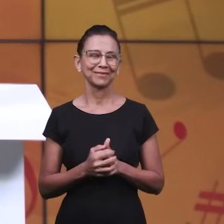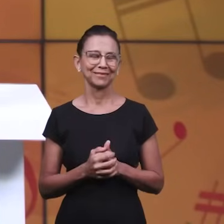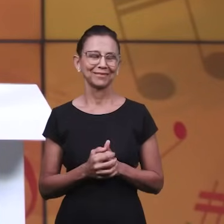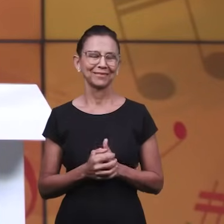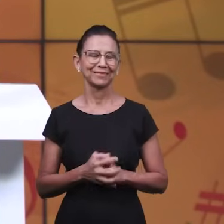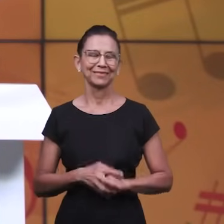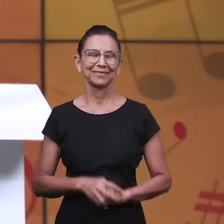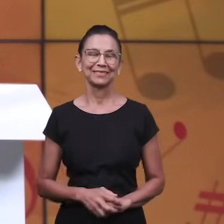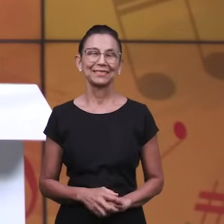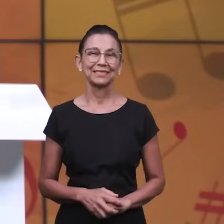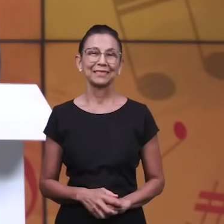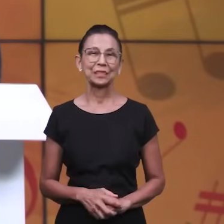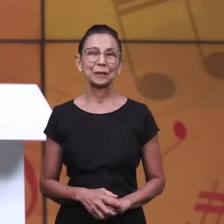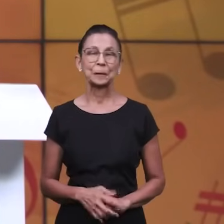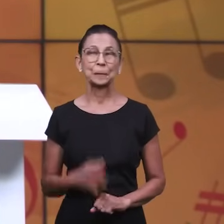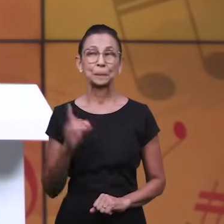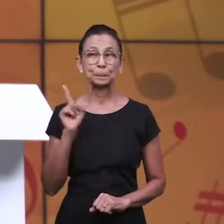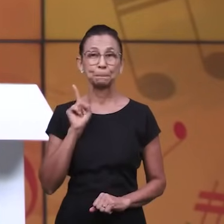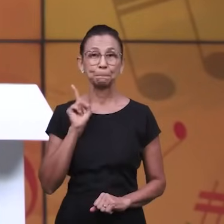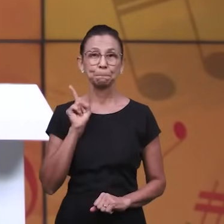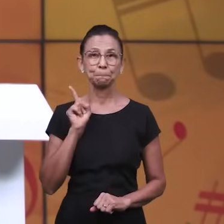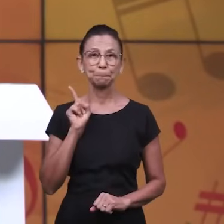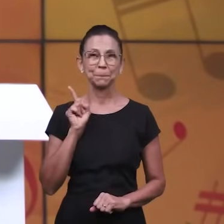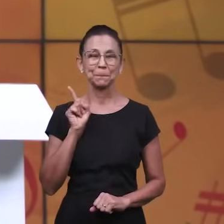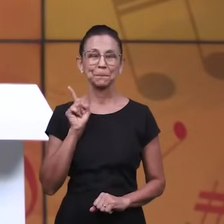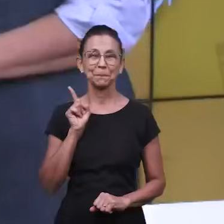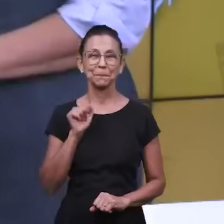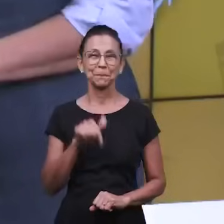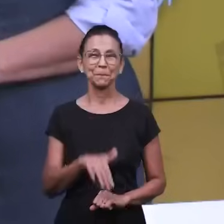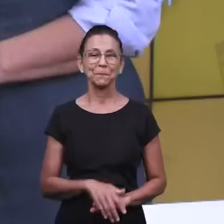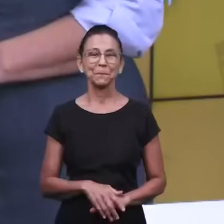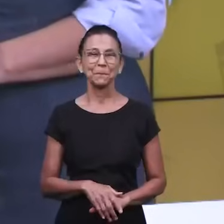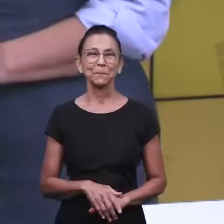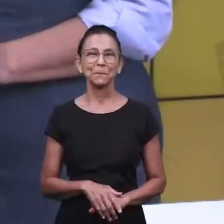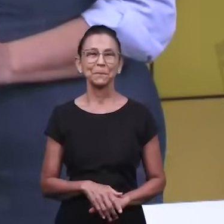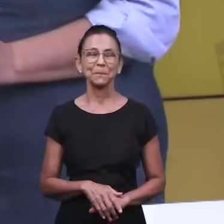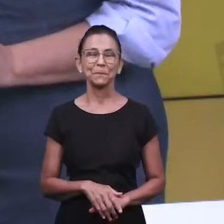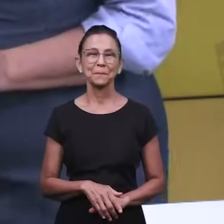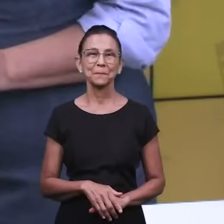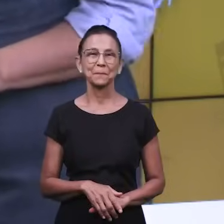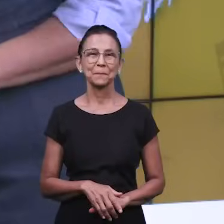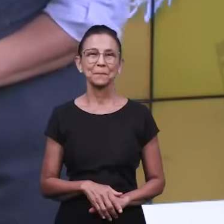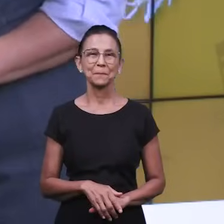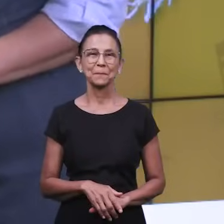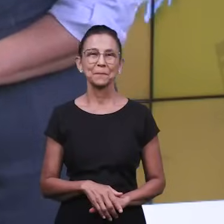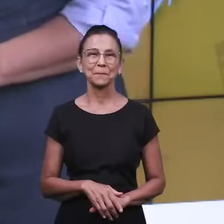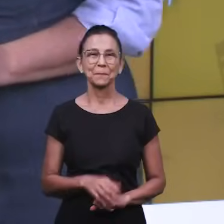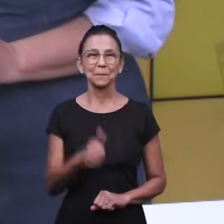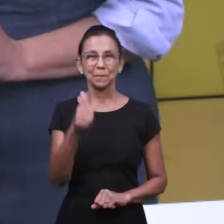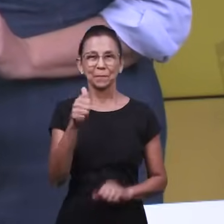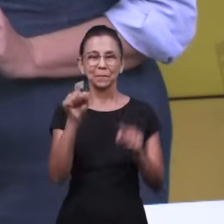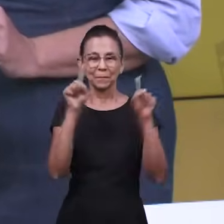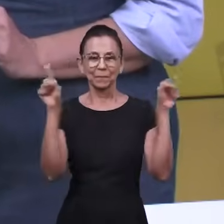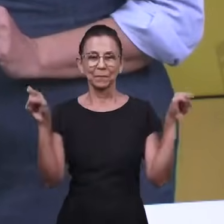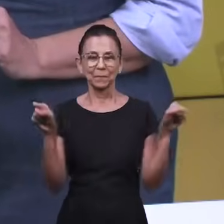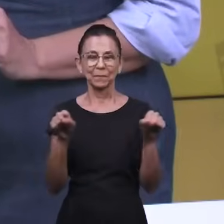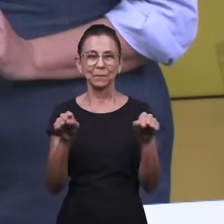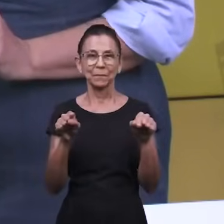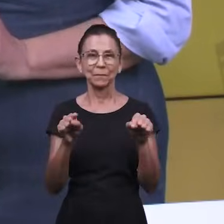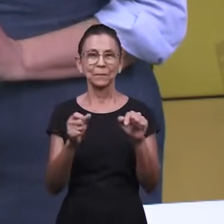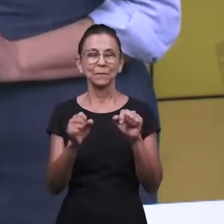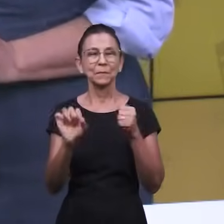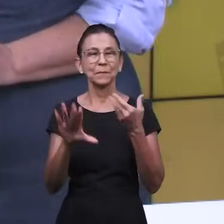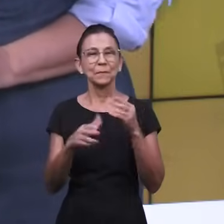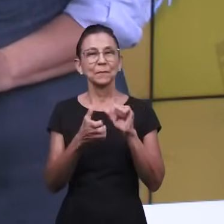Amém? E aqui, na primeira estrofe, nós vamos louvar o nosso